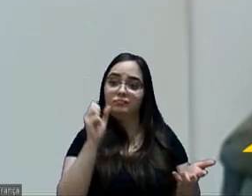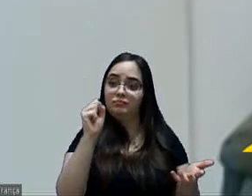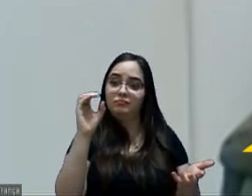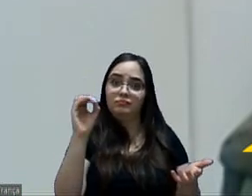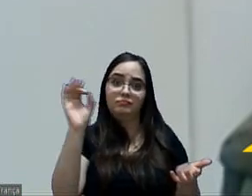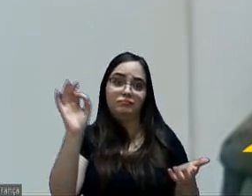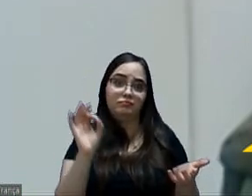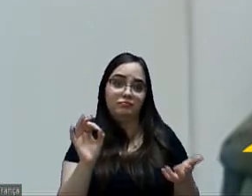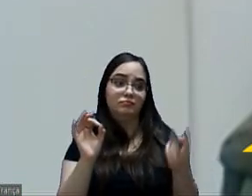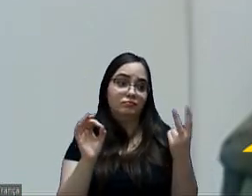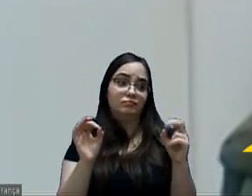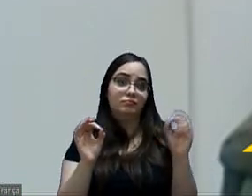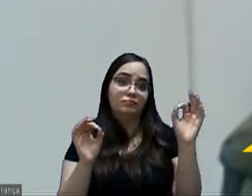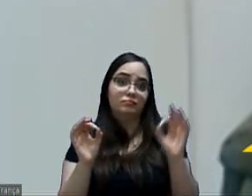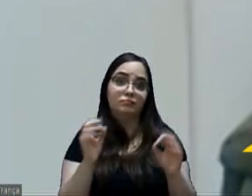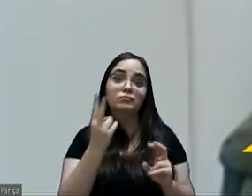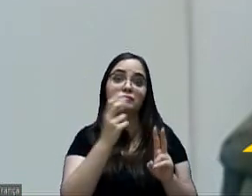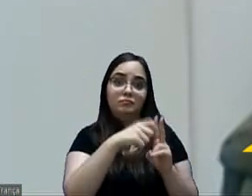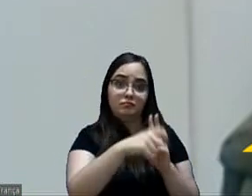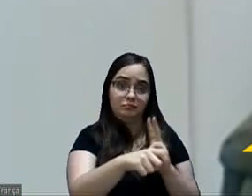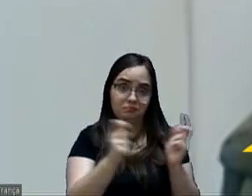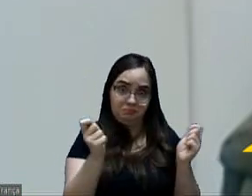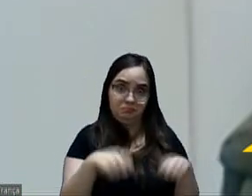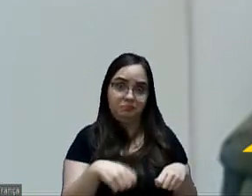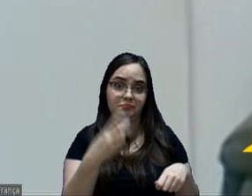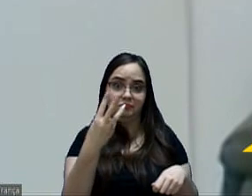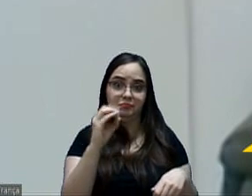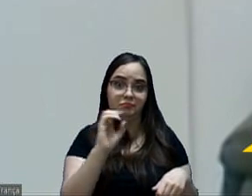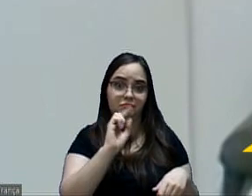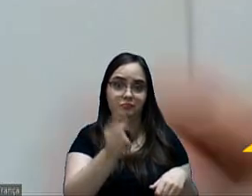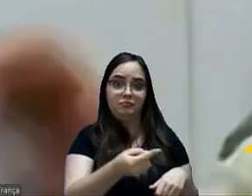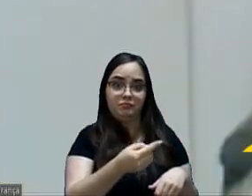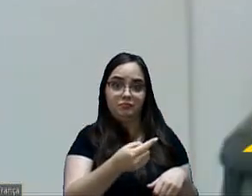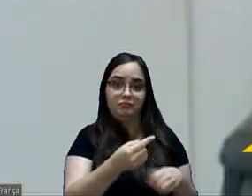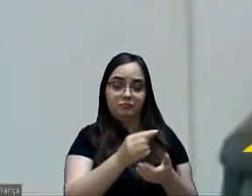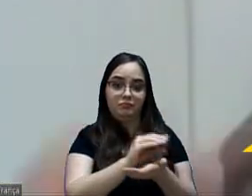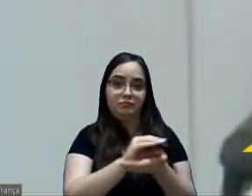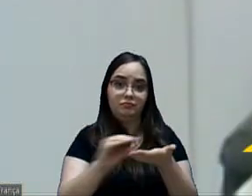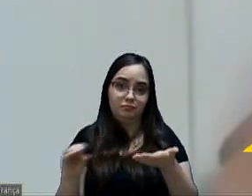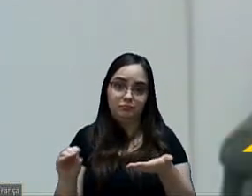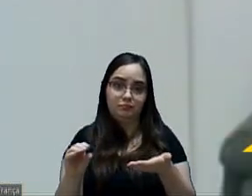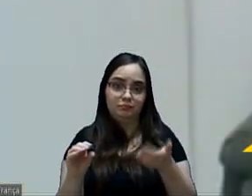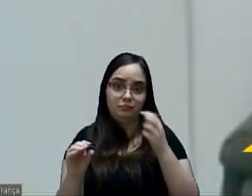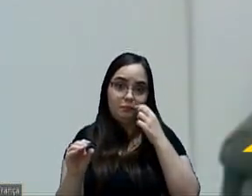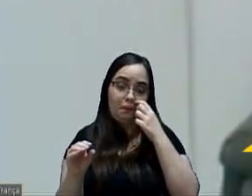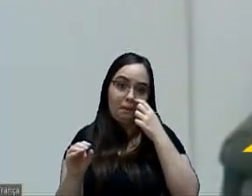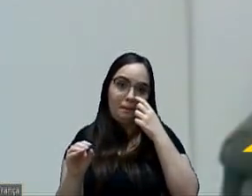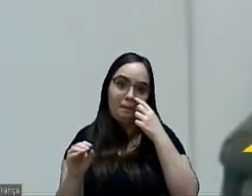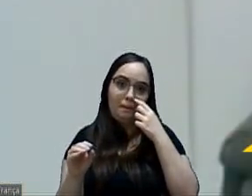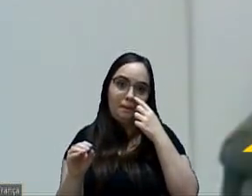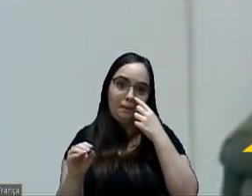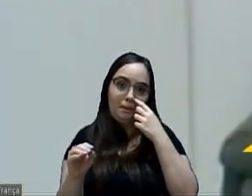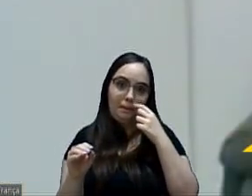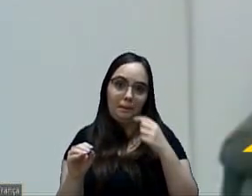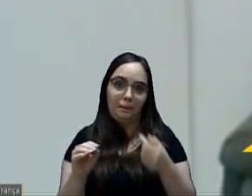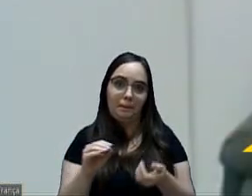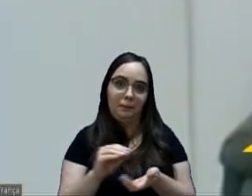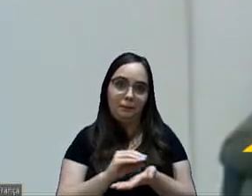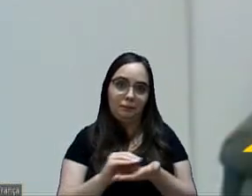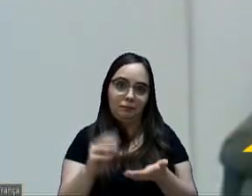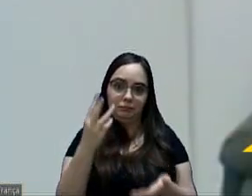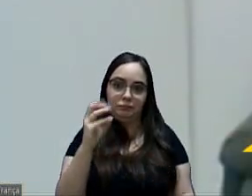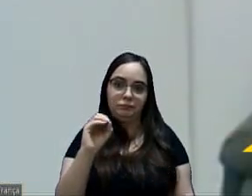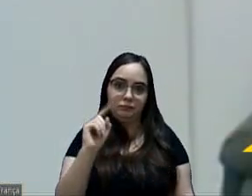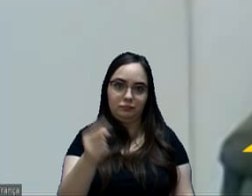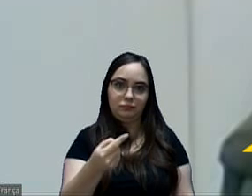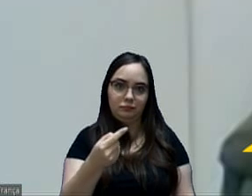Pérez, daqui 2 meses, será que esses 30 milhões que vai ser tirado da saúde, a maioria para mandar para a saúde, que desses 30 e